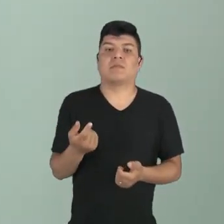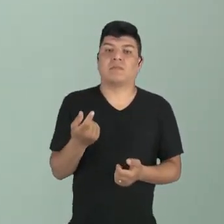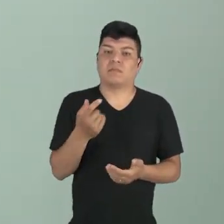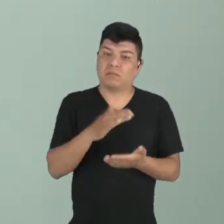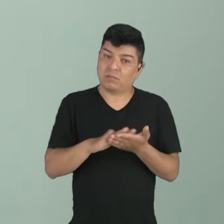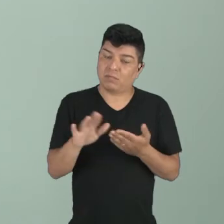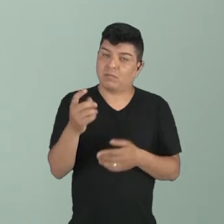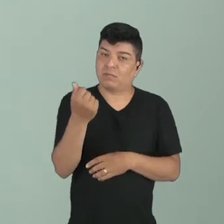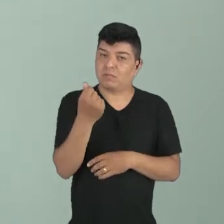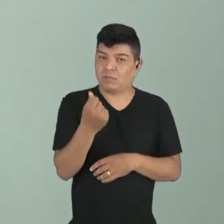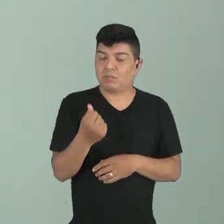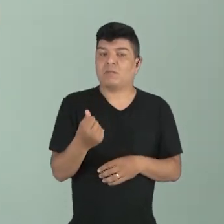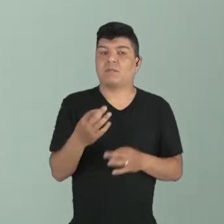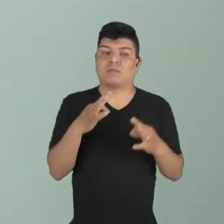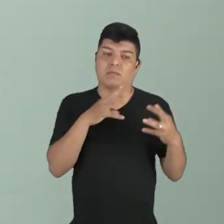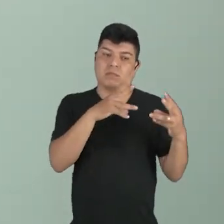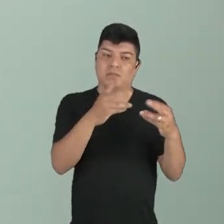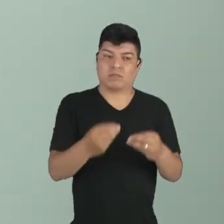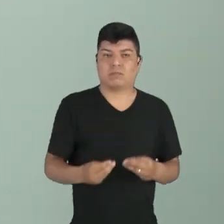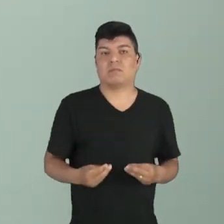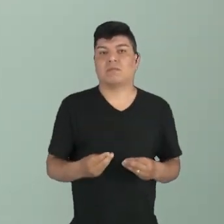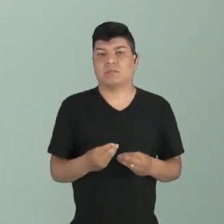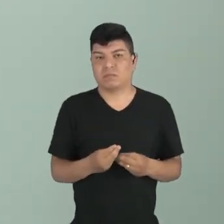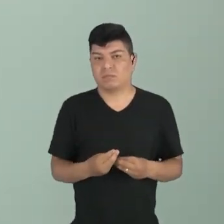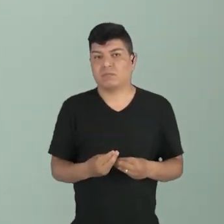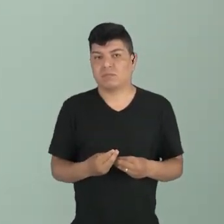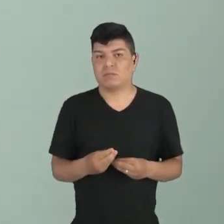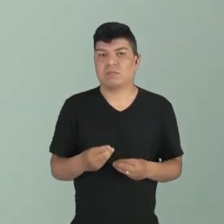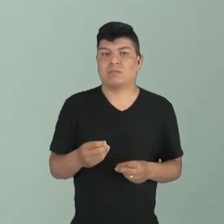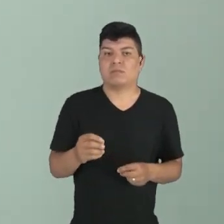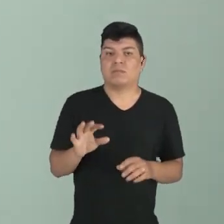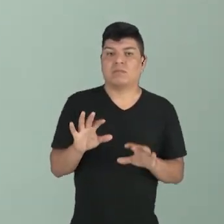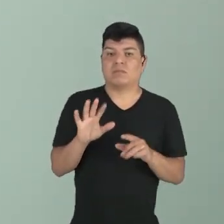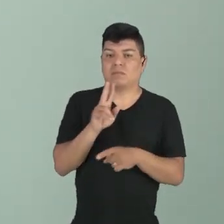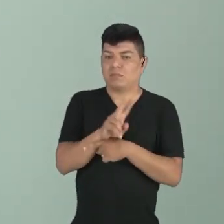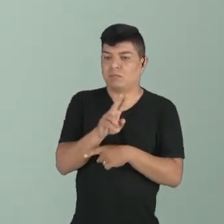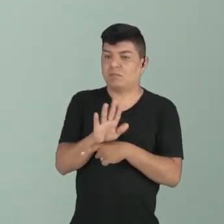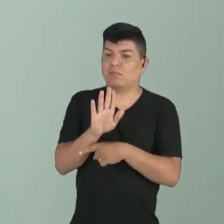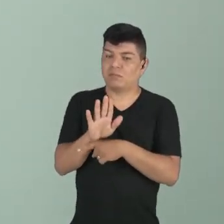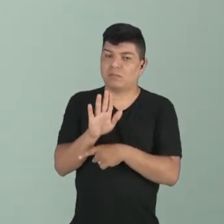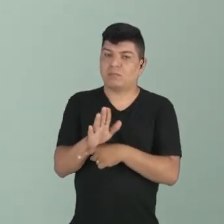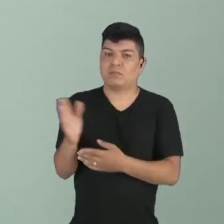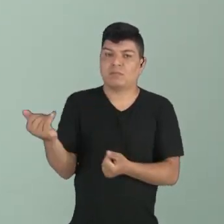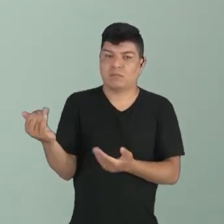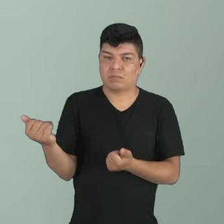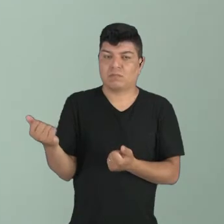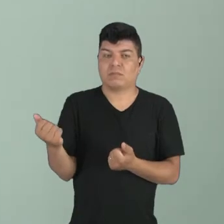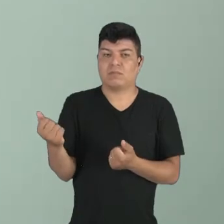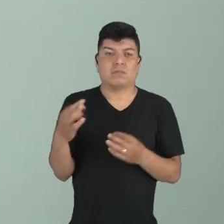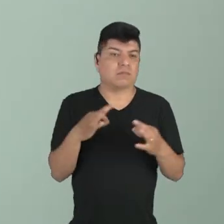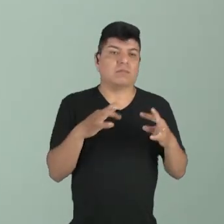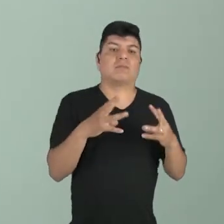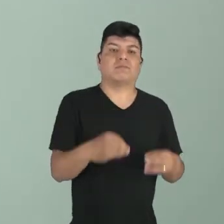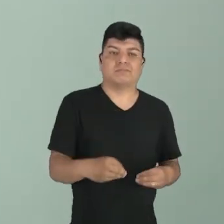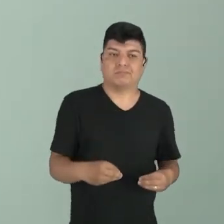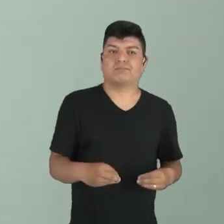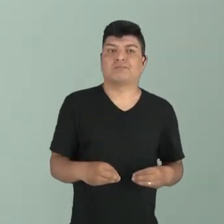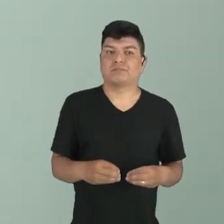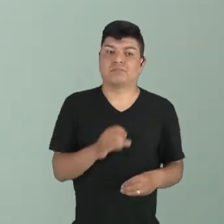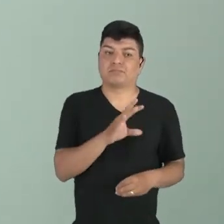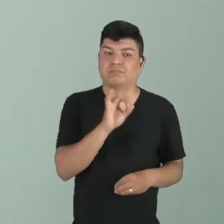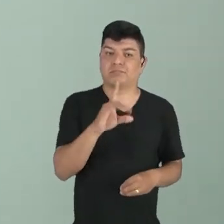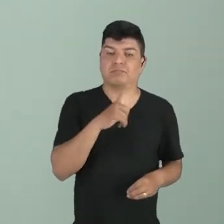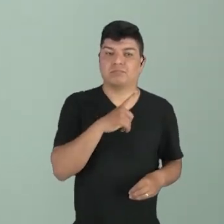né os cursos com todo uma questão de assistência para atender essa Juventude então em todas as formas